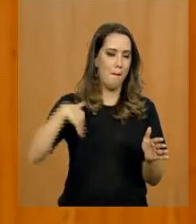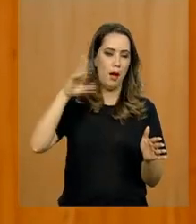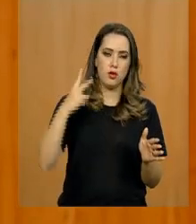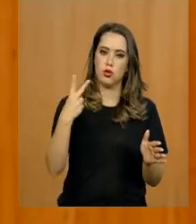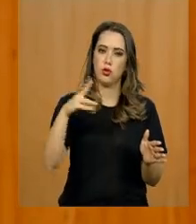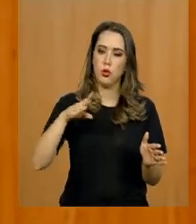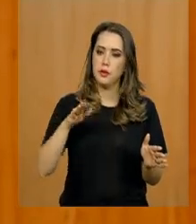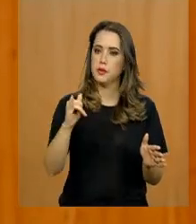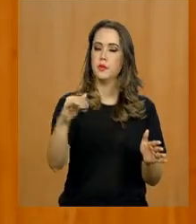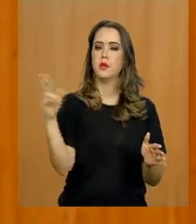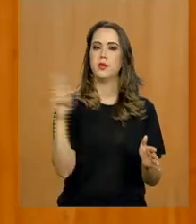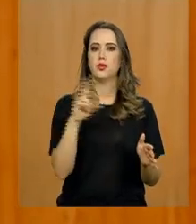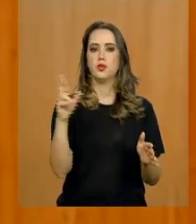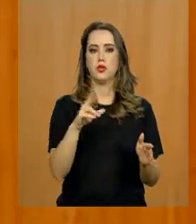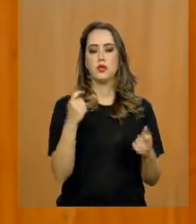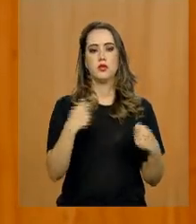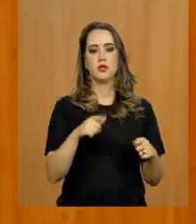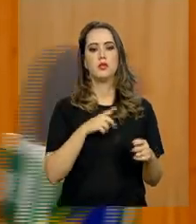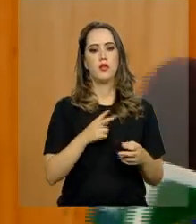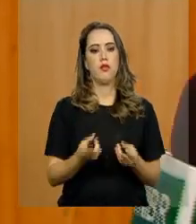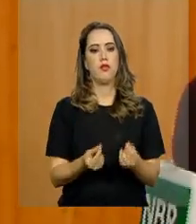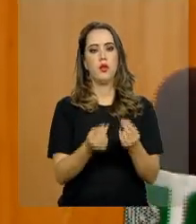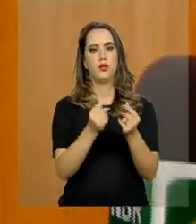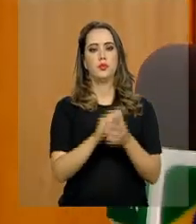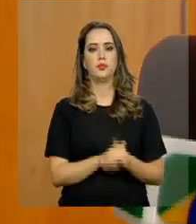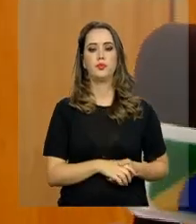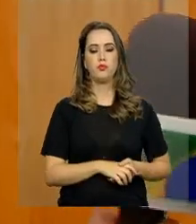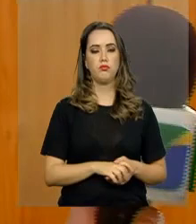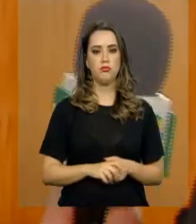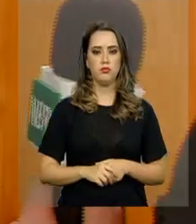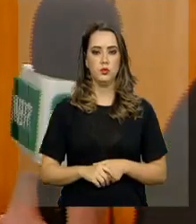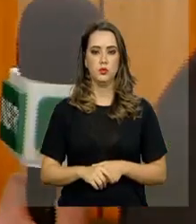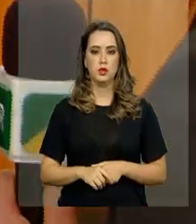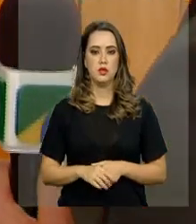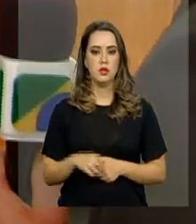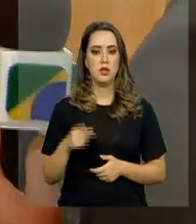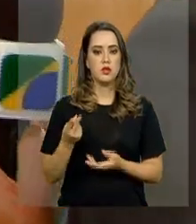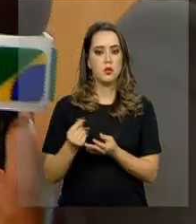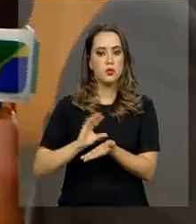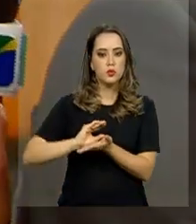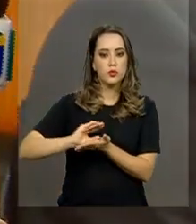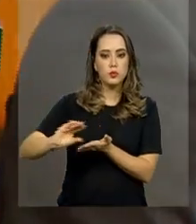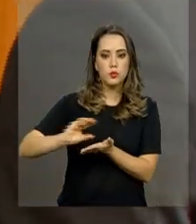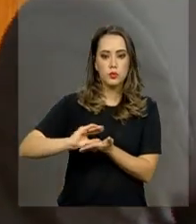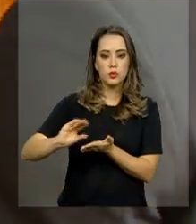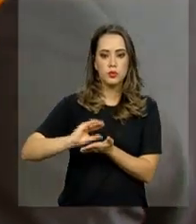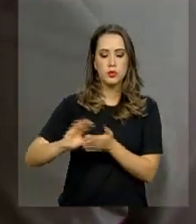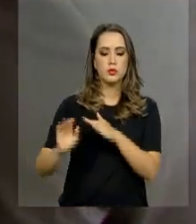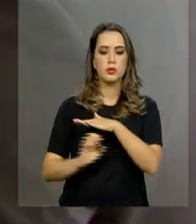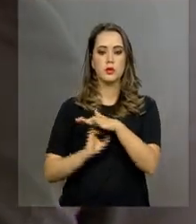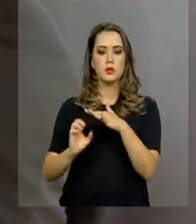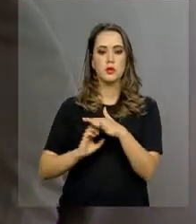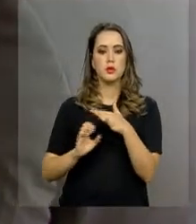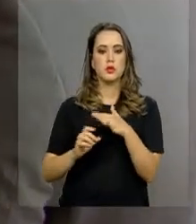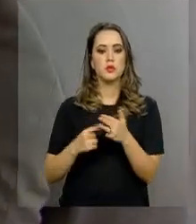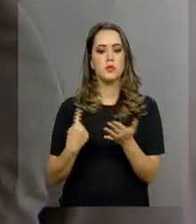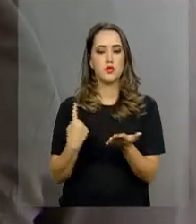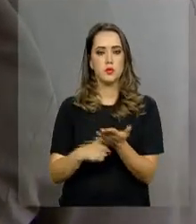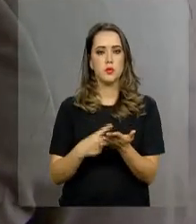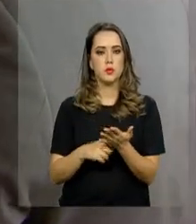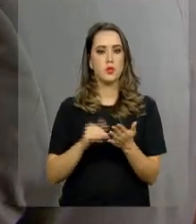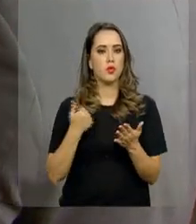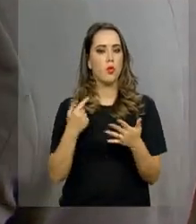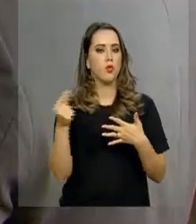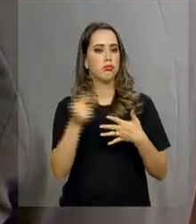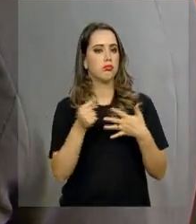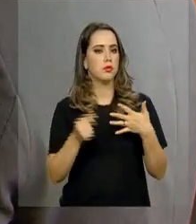da operação que ela terá no sistema além desses aportes a vencedora precisará cumprir quais são